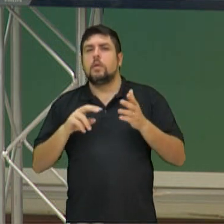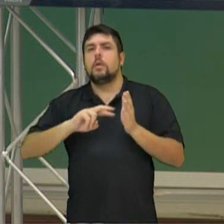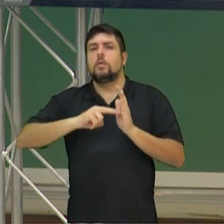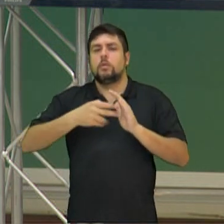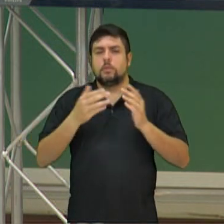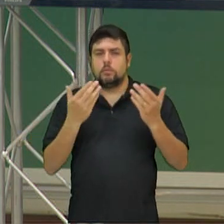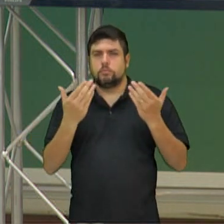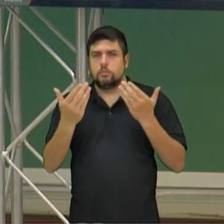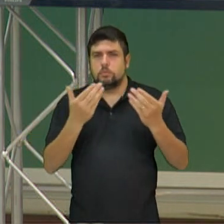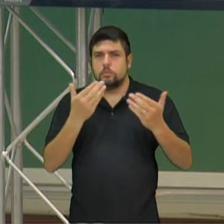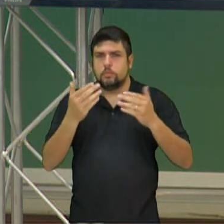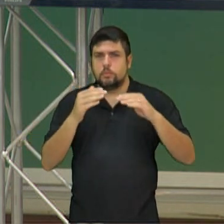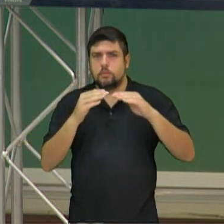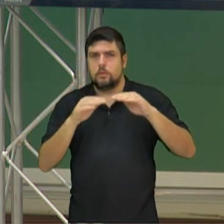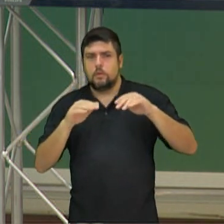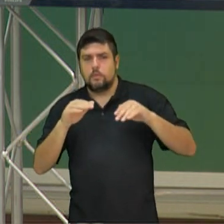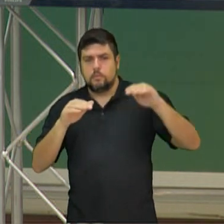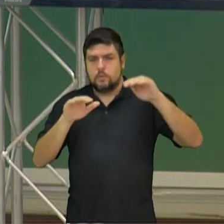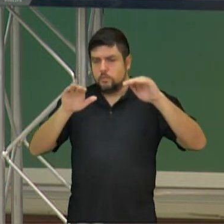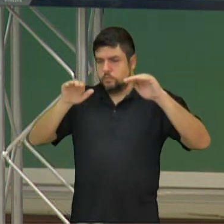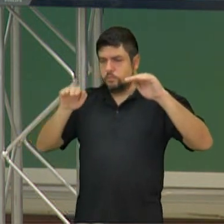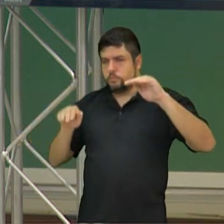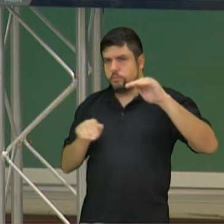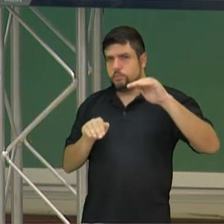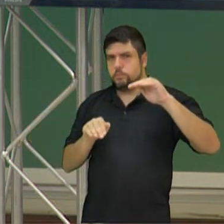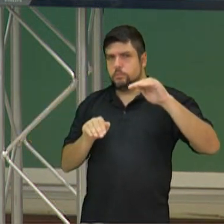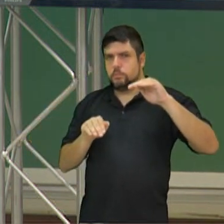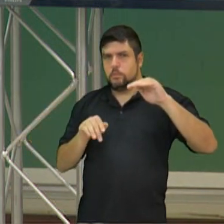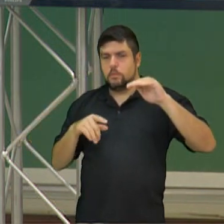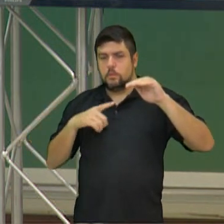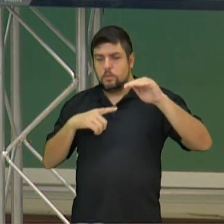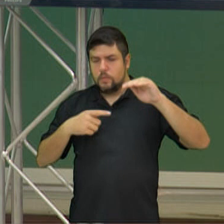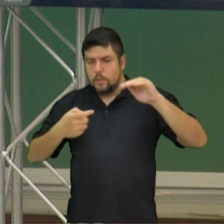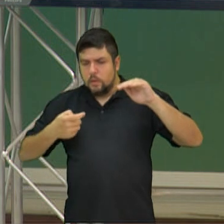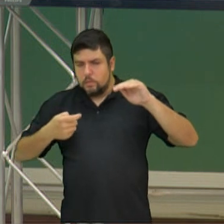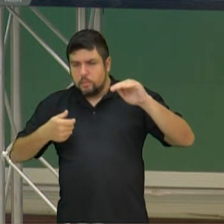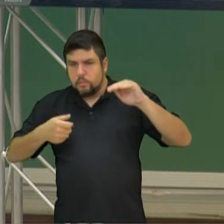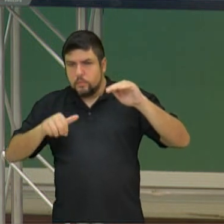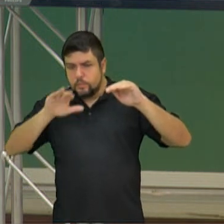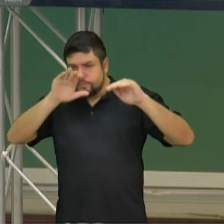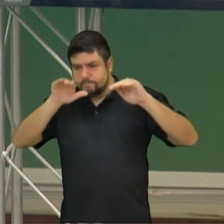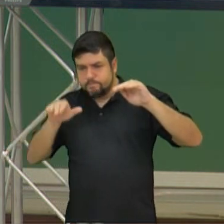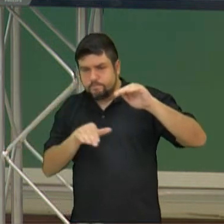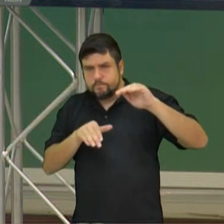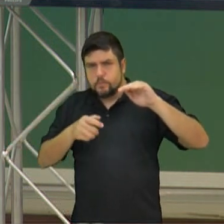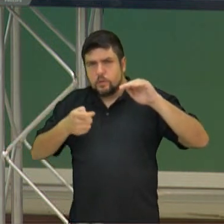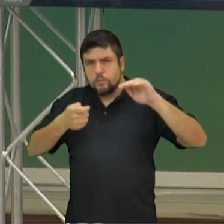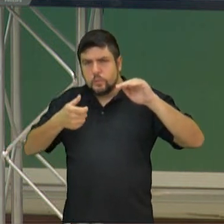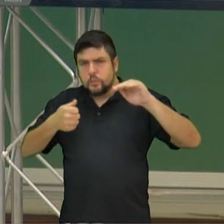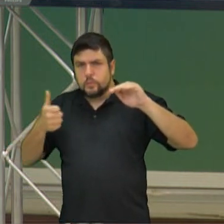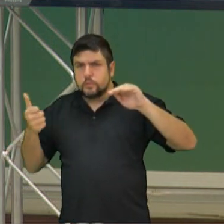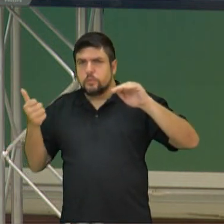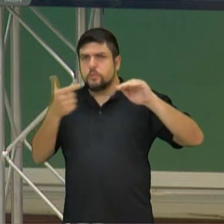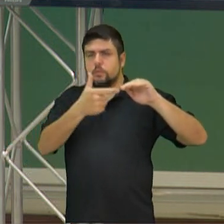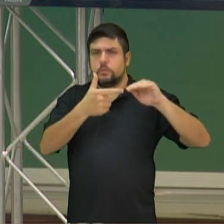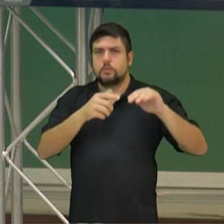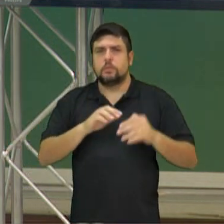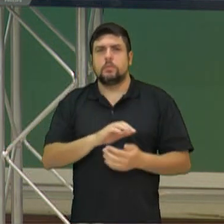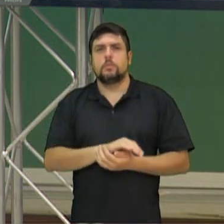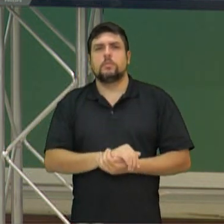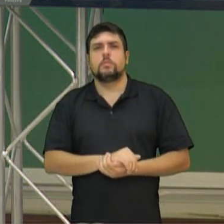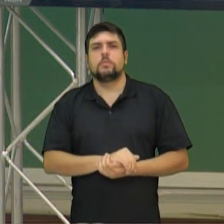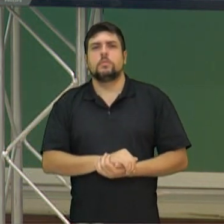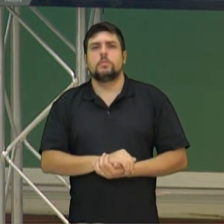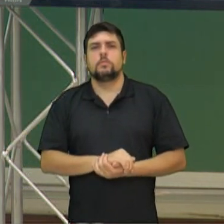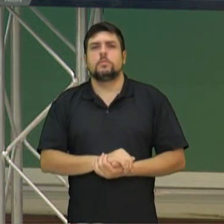de inferioridade. Menos talento que. Less talent than, ok? Então, se